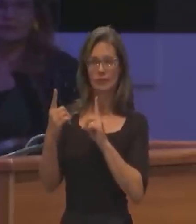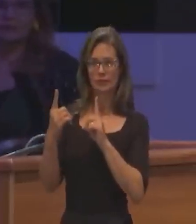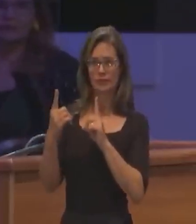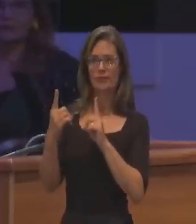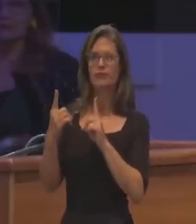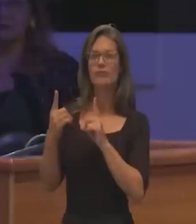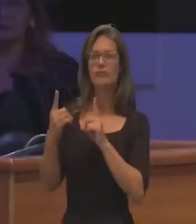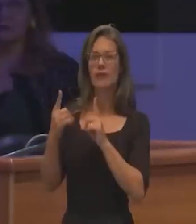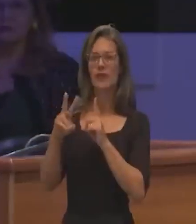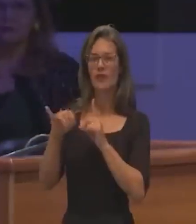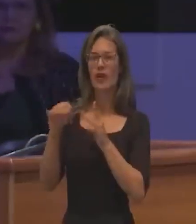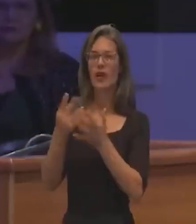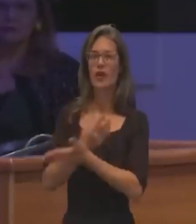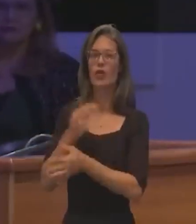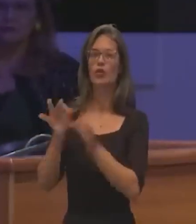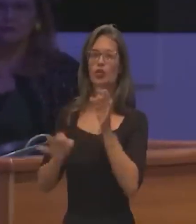prestaremos